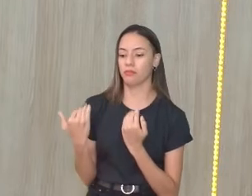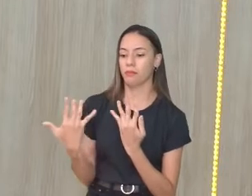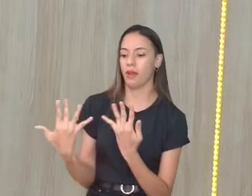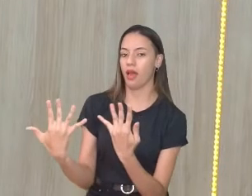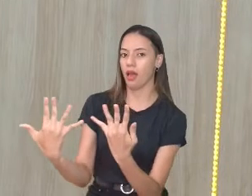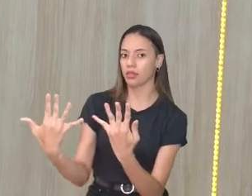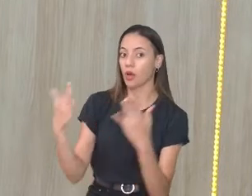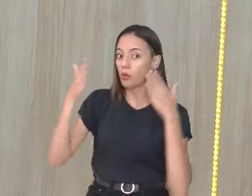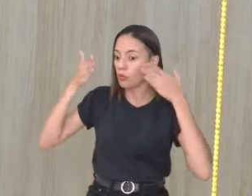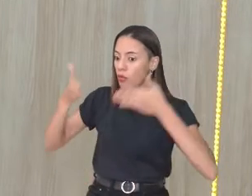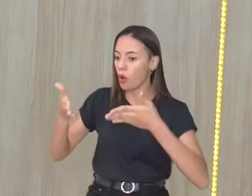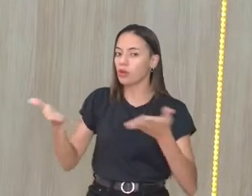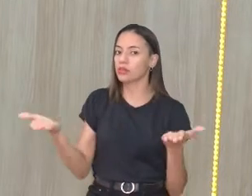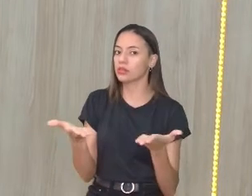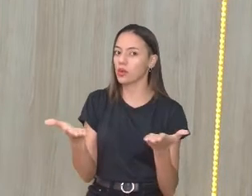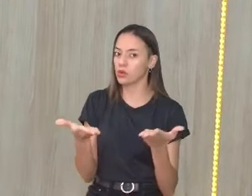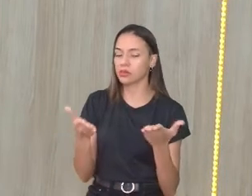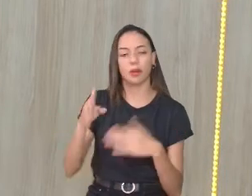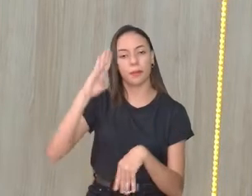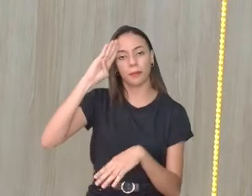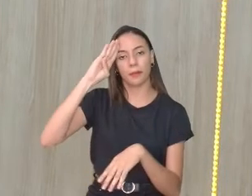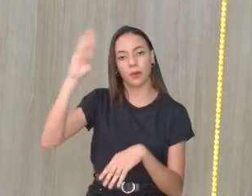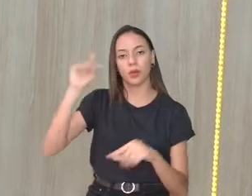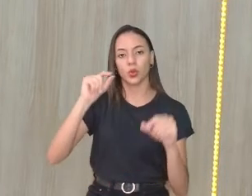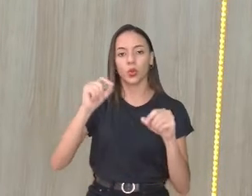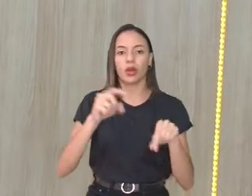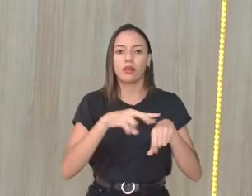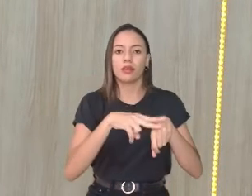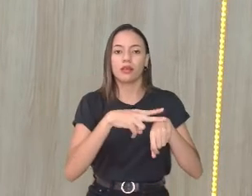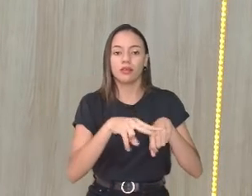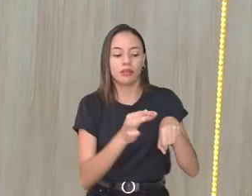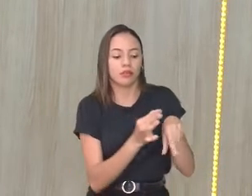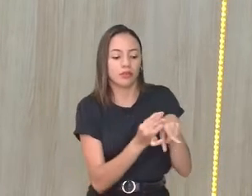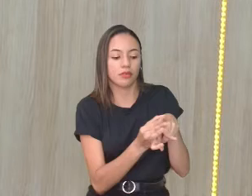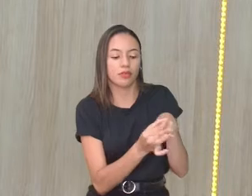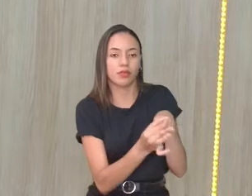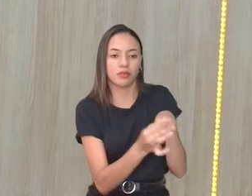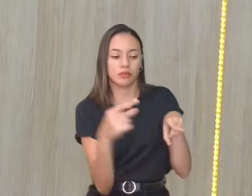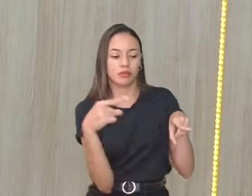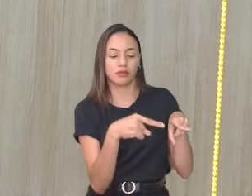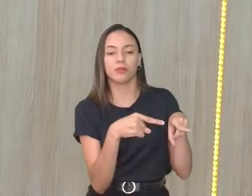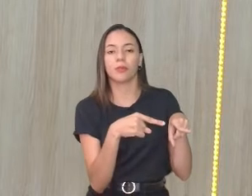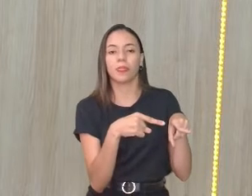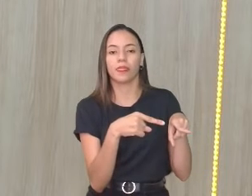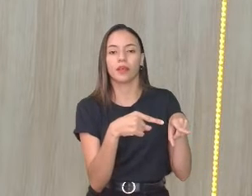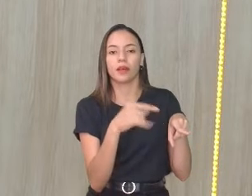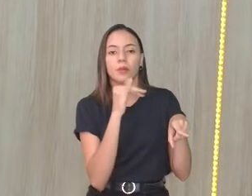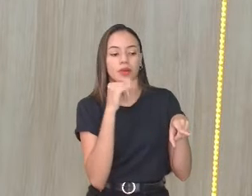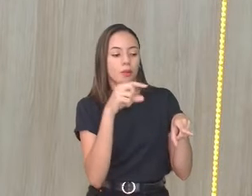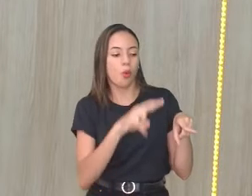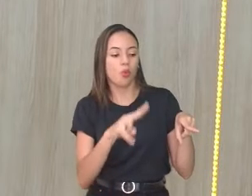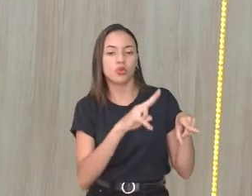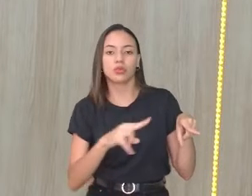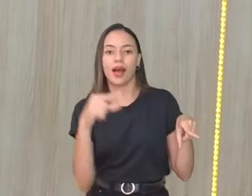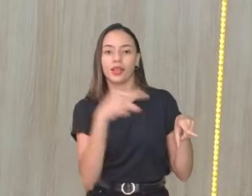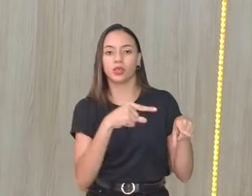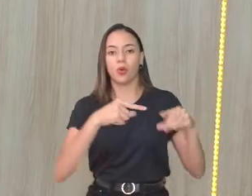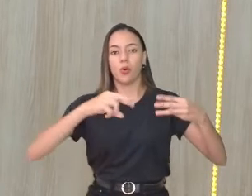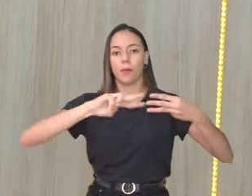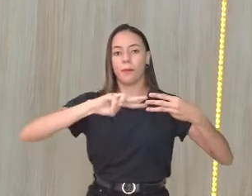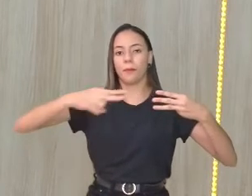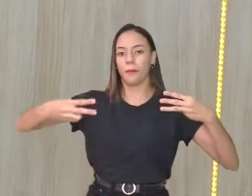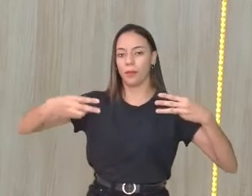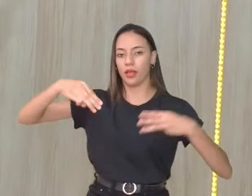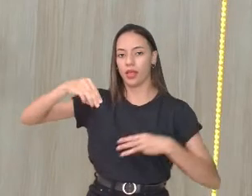é o nosso foco, principalmente aqui a ervilha, que foi a planta, o arbusto utilizado por Mendel,